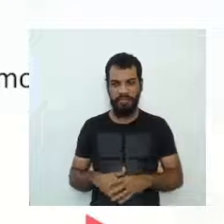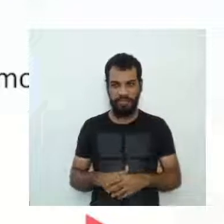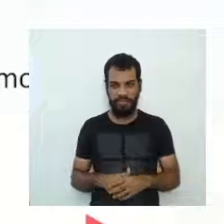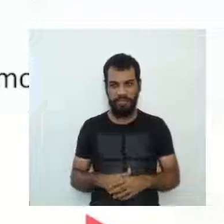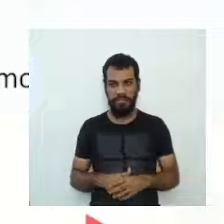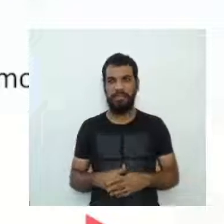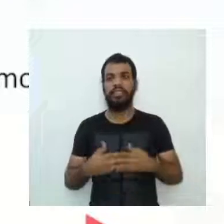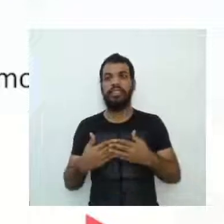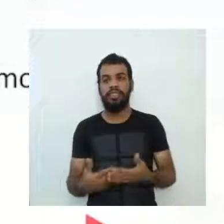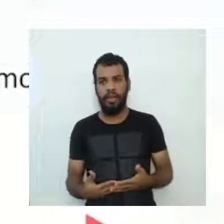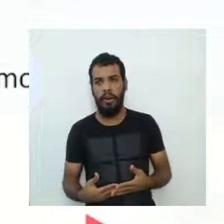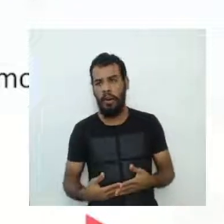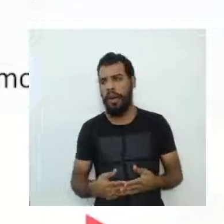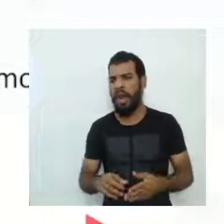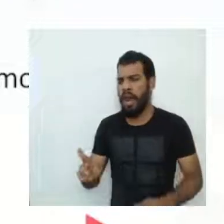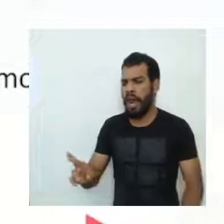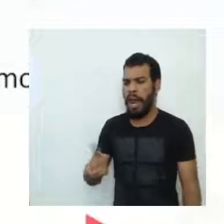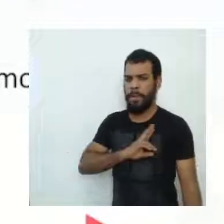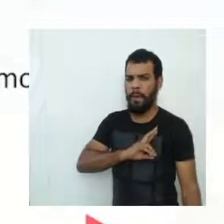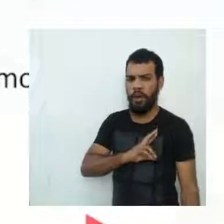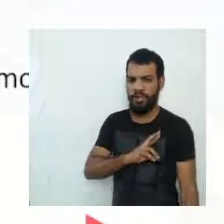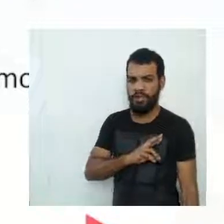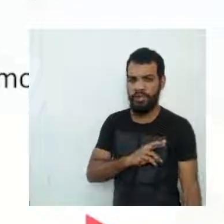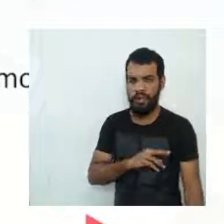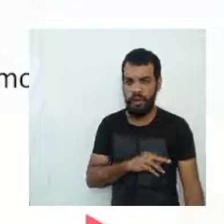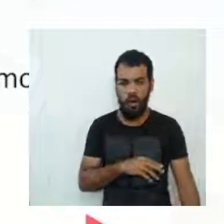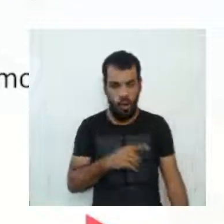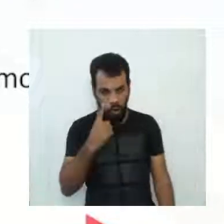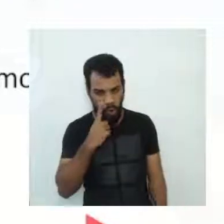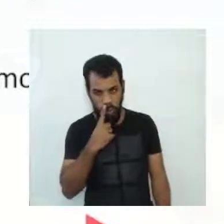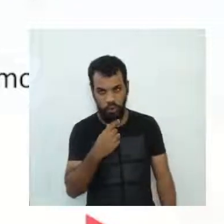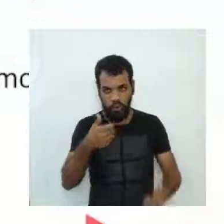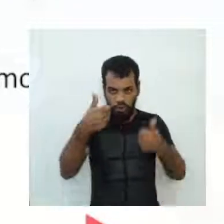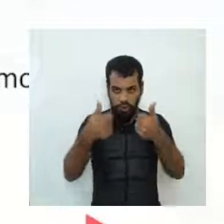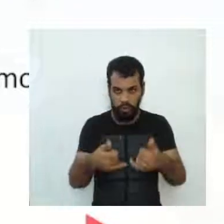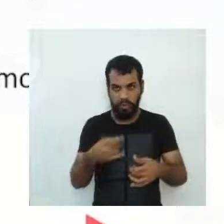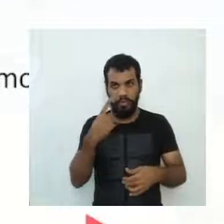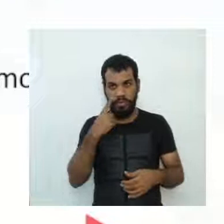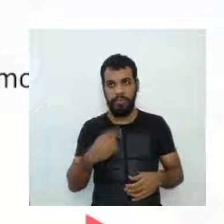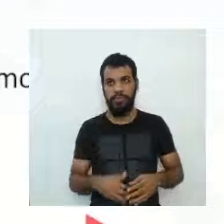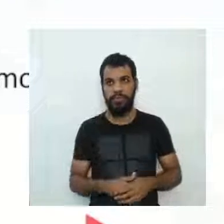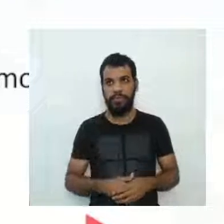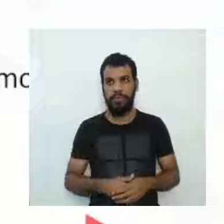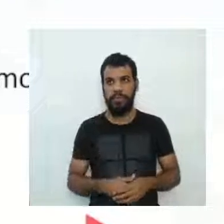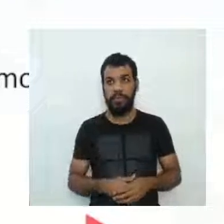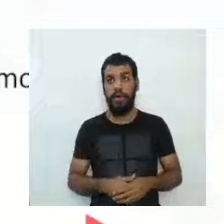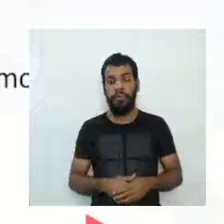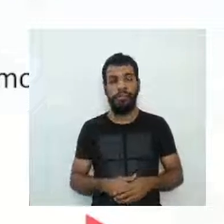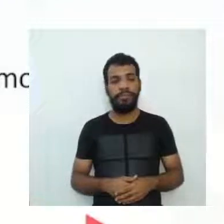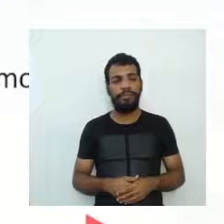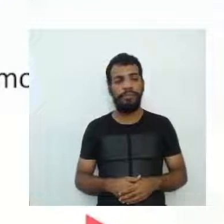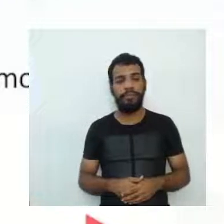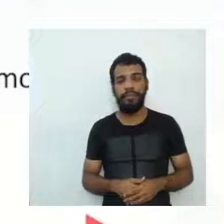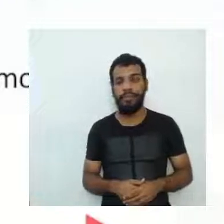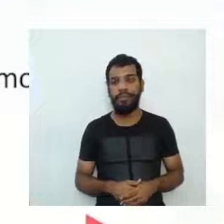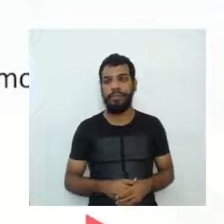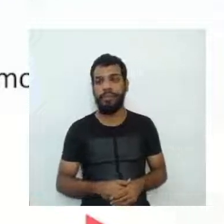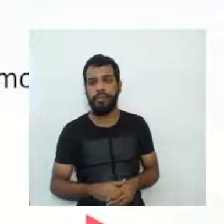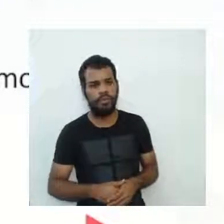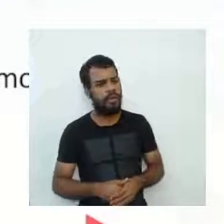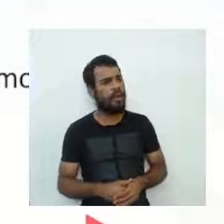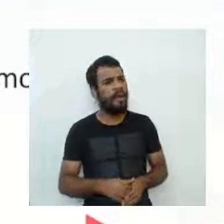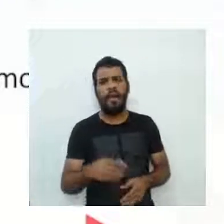porquê separado e sem acento. Olha os exemplos que eu tenho aqui, ó. Primeira frase eu tenho: Juca não veio porque